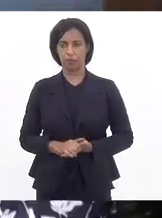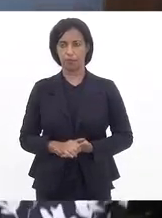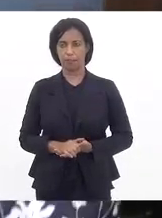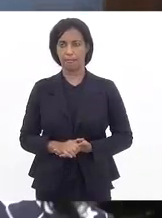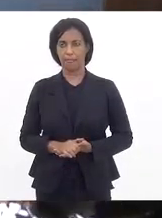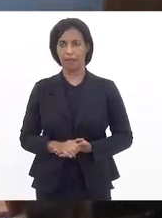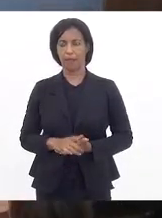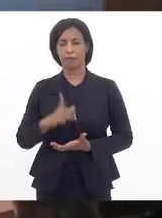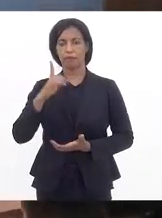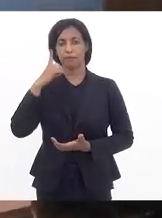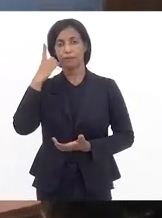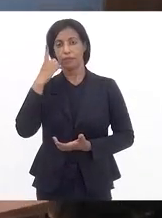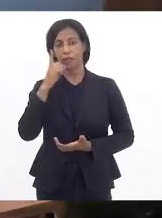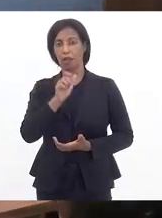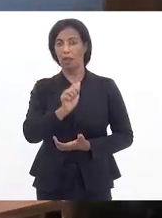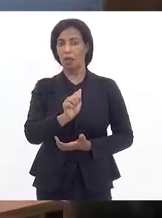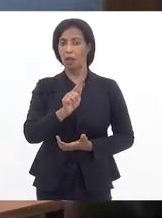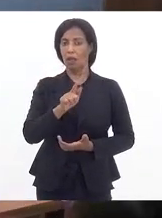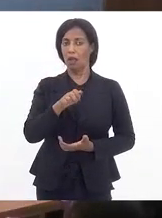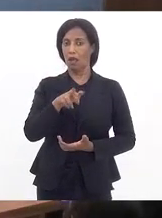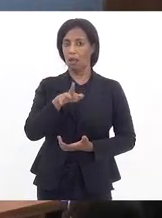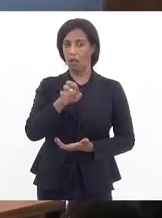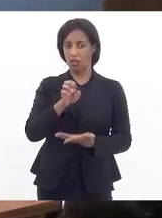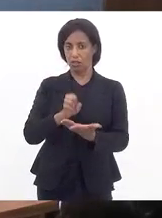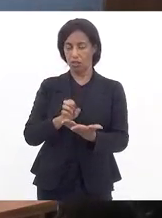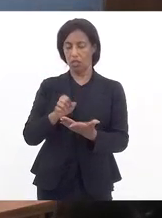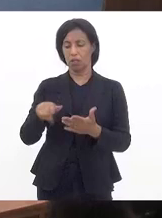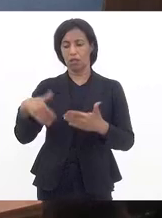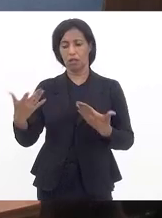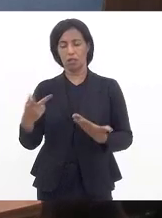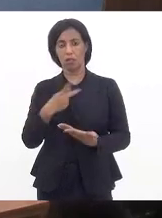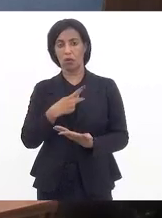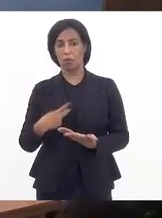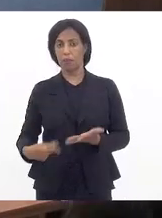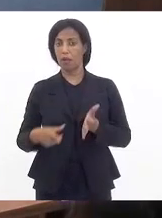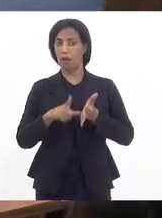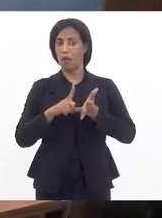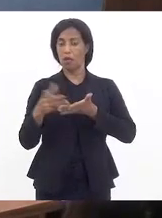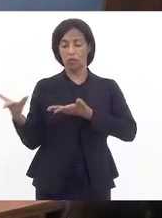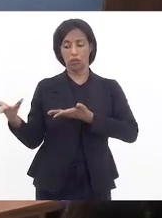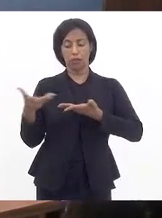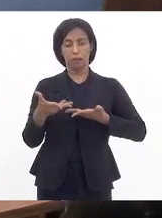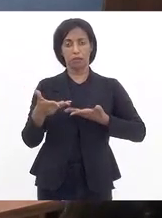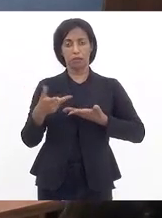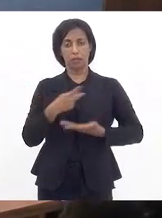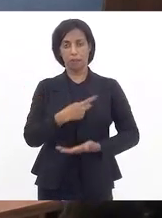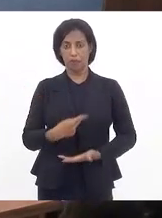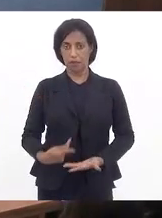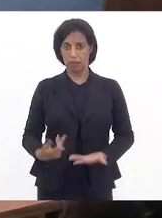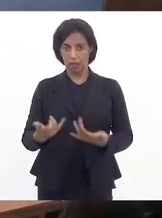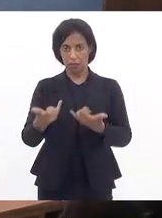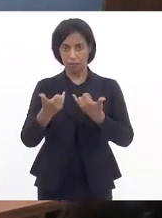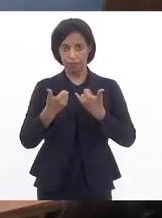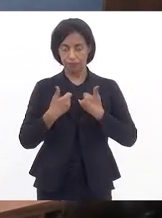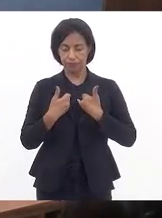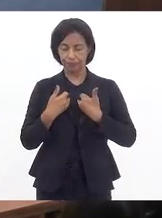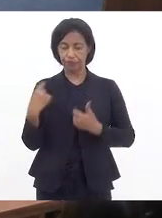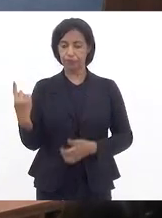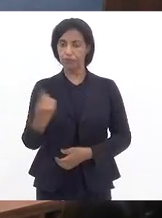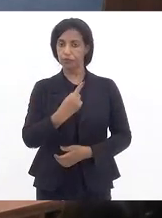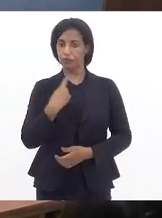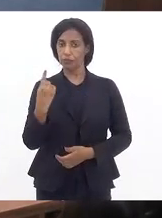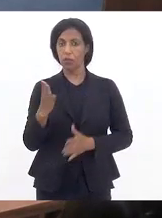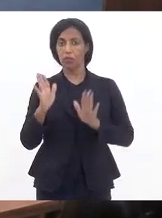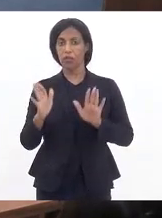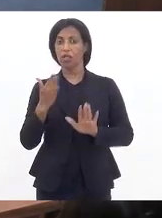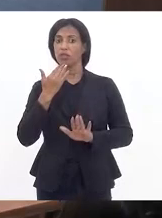deputado Alexandre kinobox e assim como o presidente a Graciliano antes de me passar a presença deixou nós